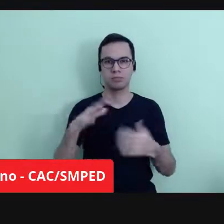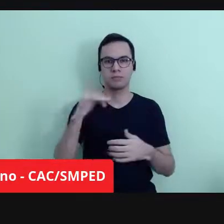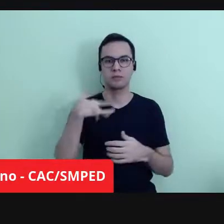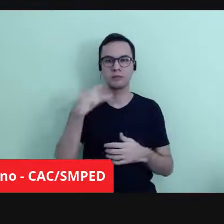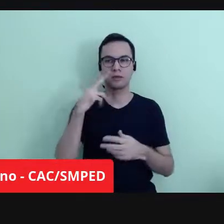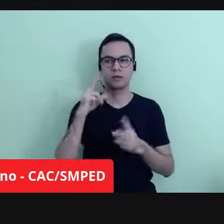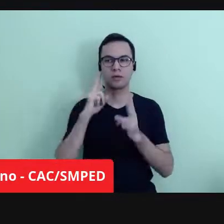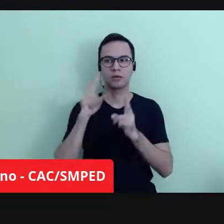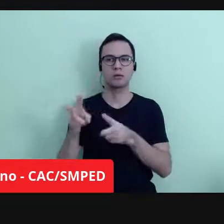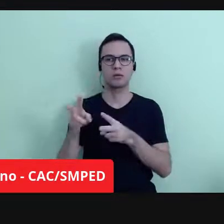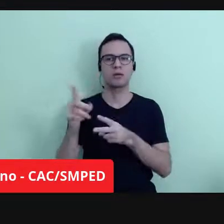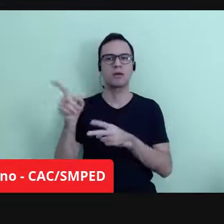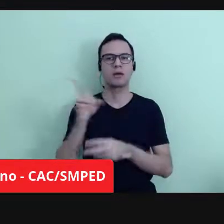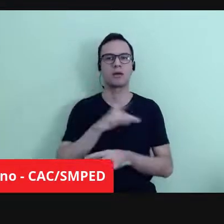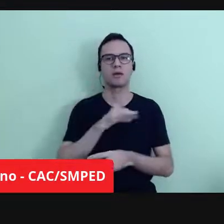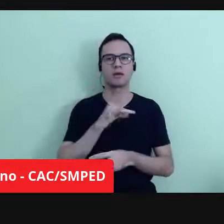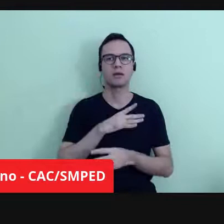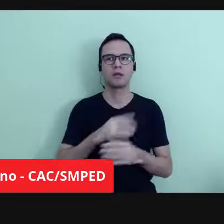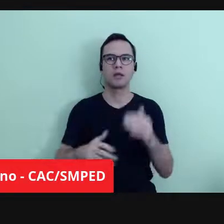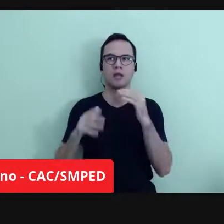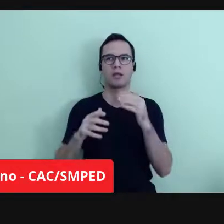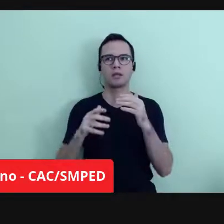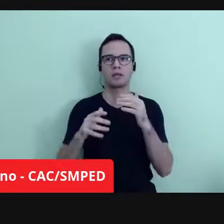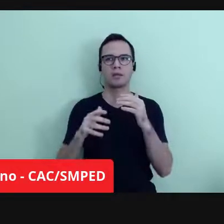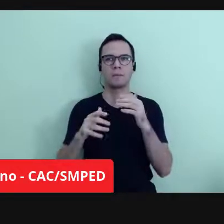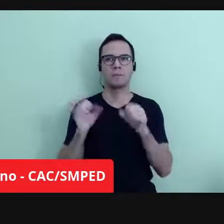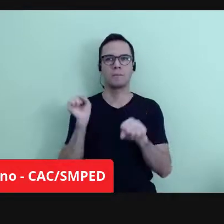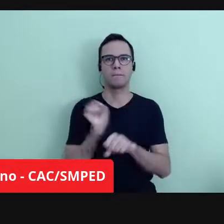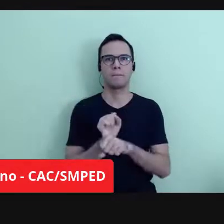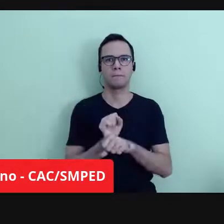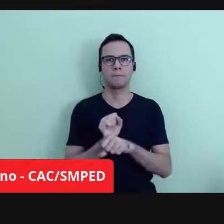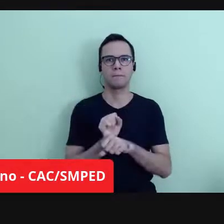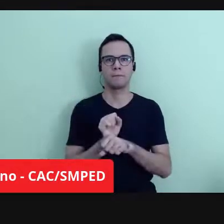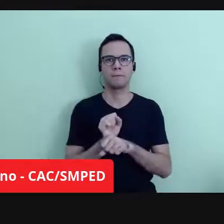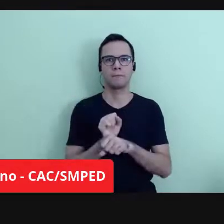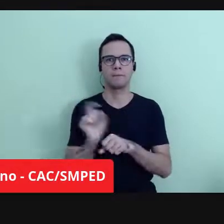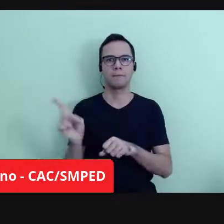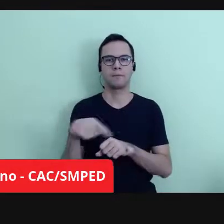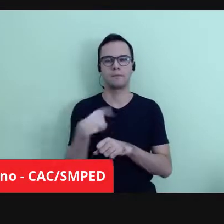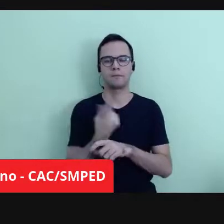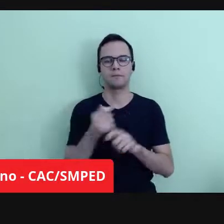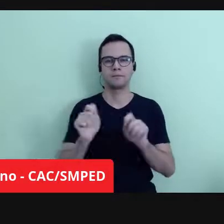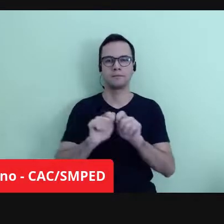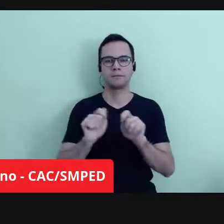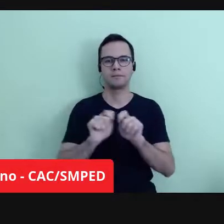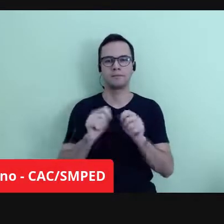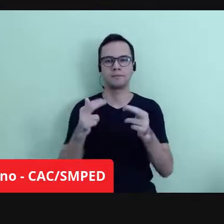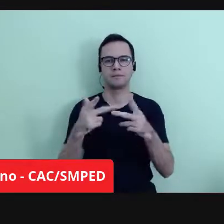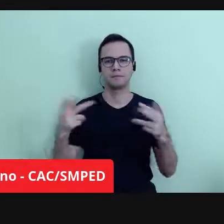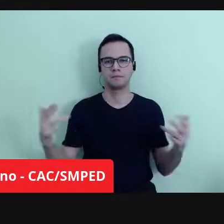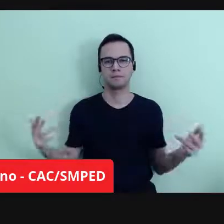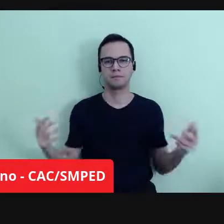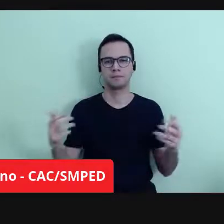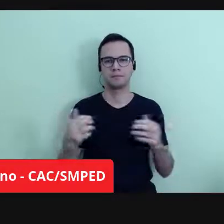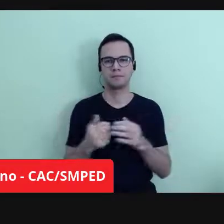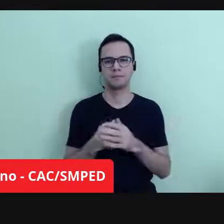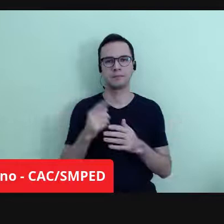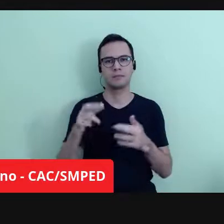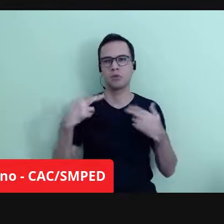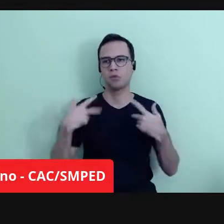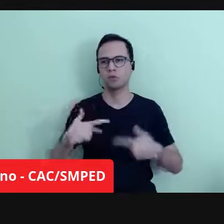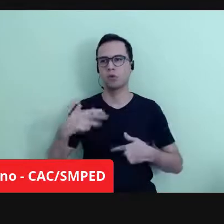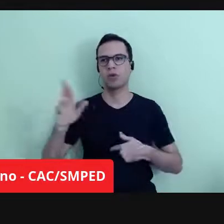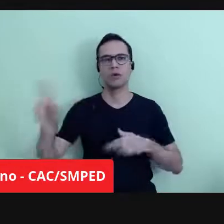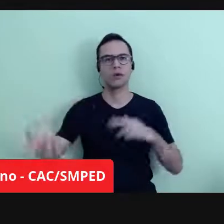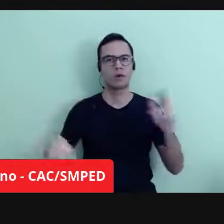chamou a atenção é que o medo paralisa, né, assim, esse medo paralisa as nossas práticas enquanto corpos divergentes ou